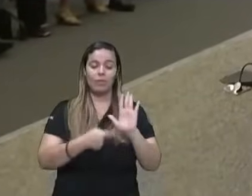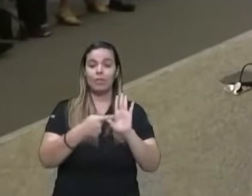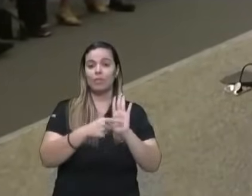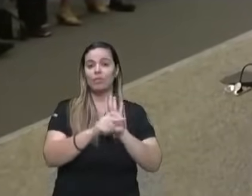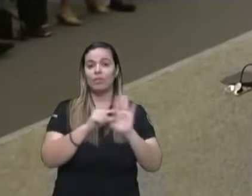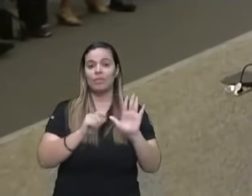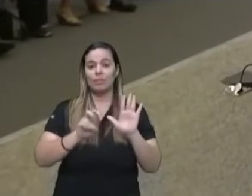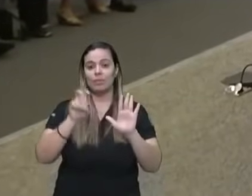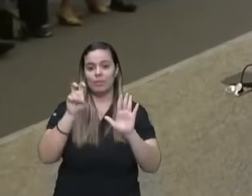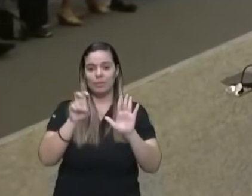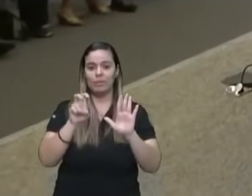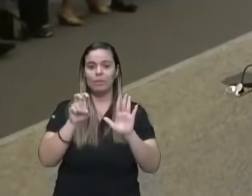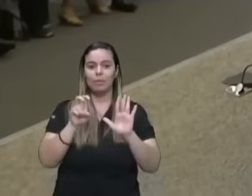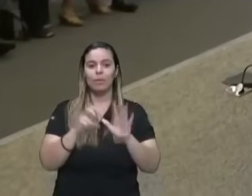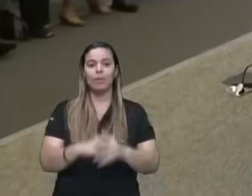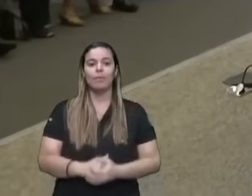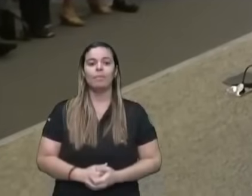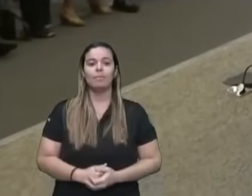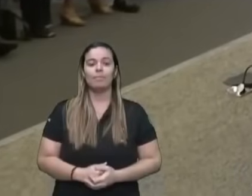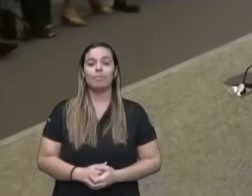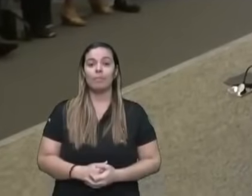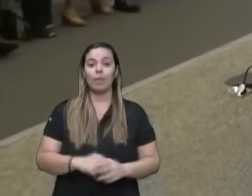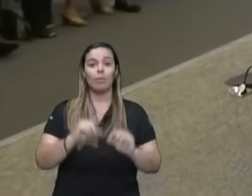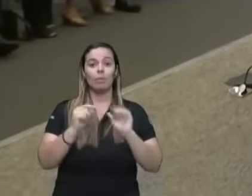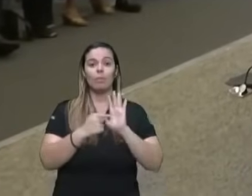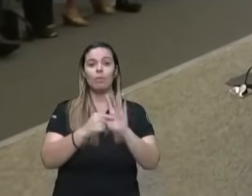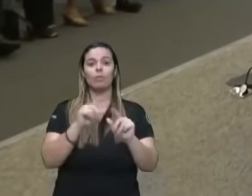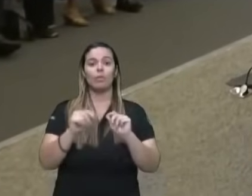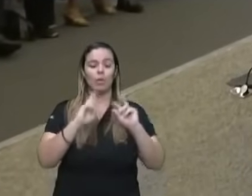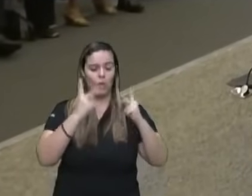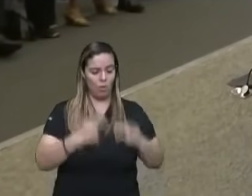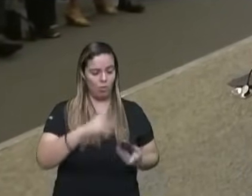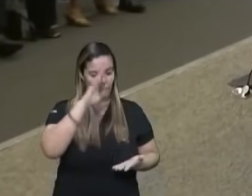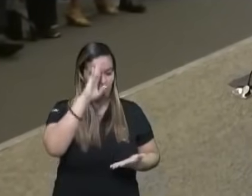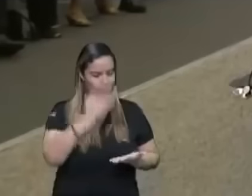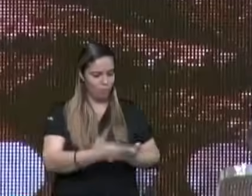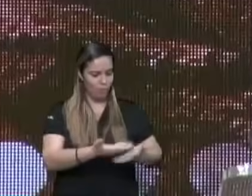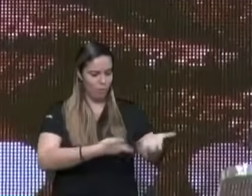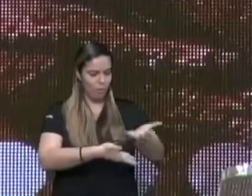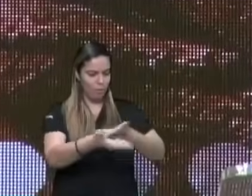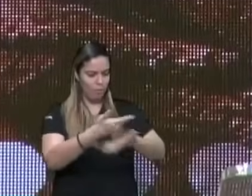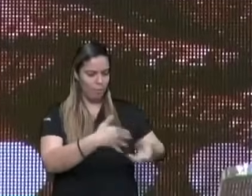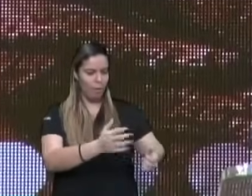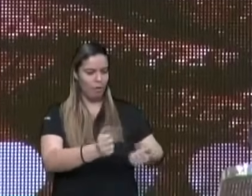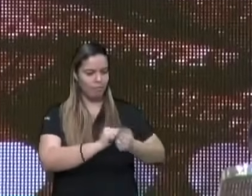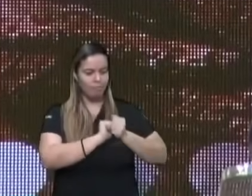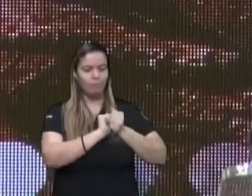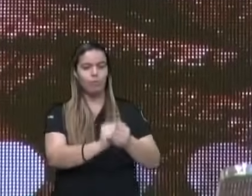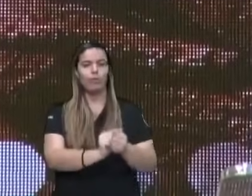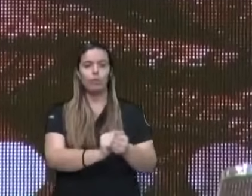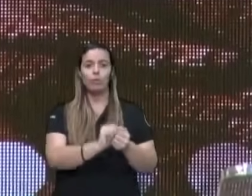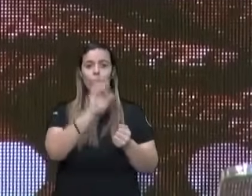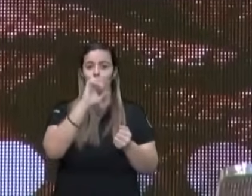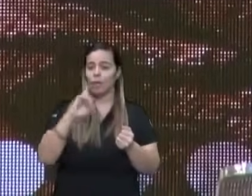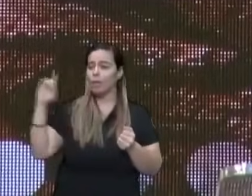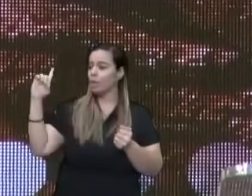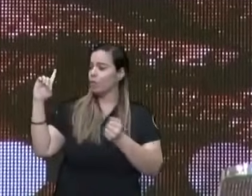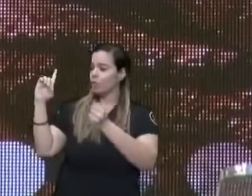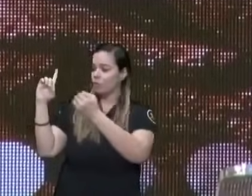versículo 5, confia no homem, faz da carne o seu braço e aparta o